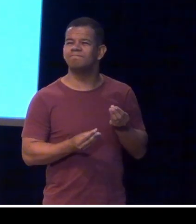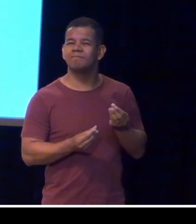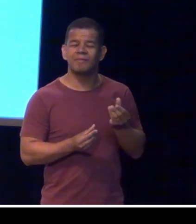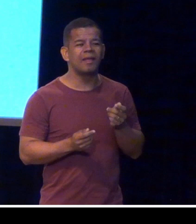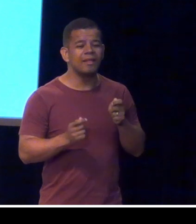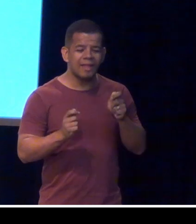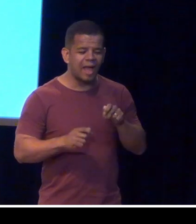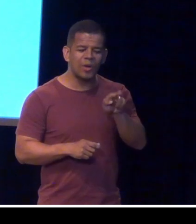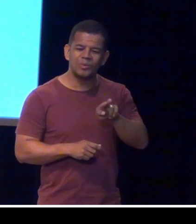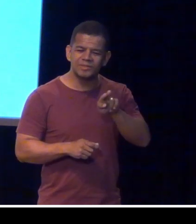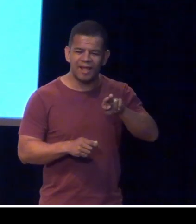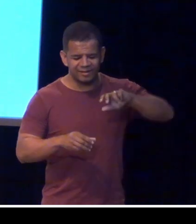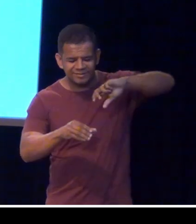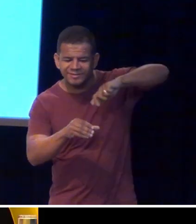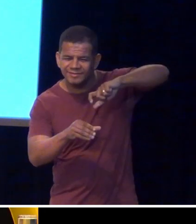utilizando tampinhas,